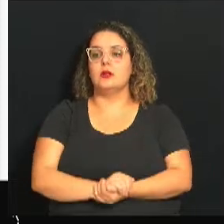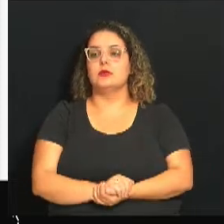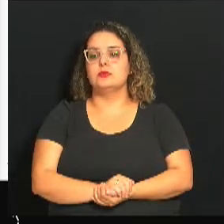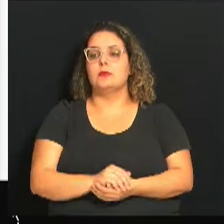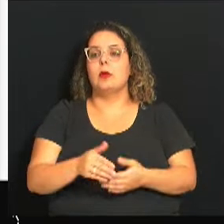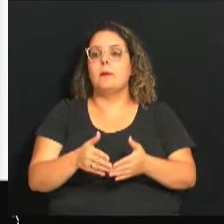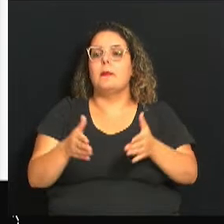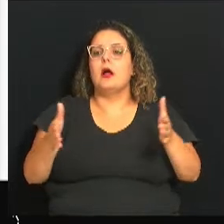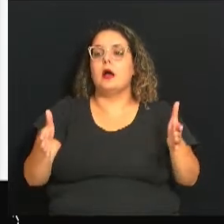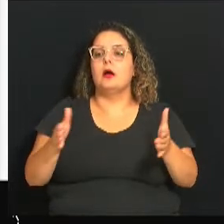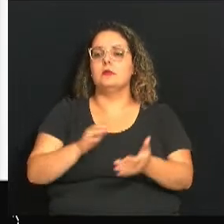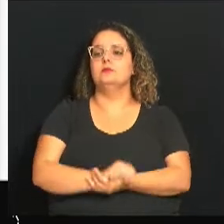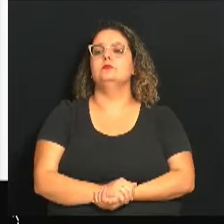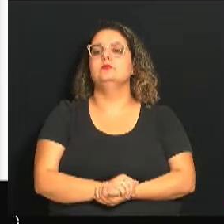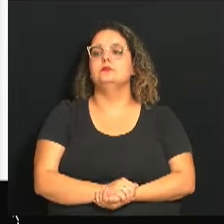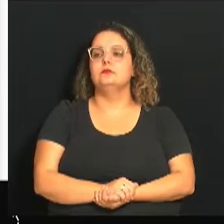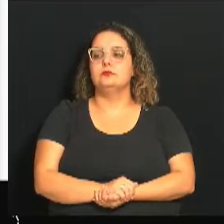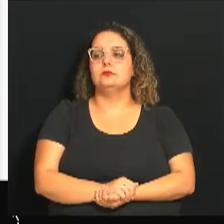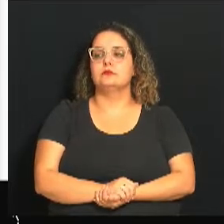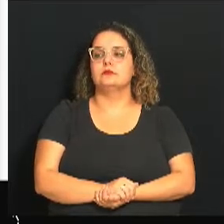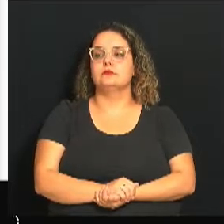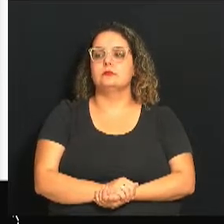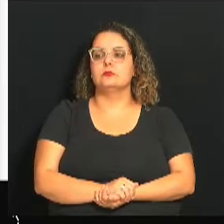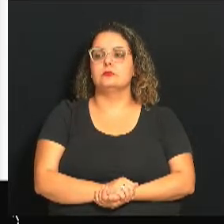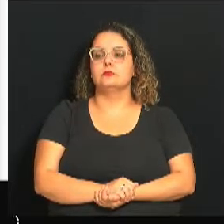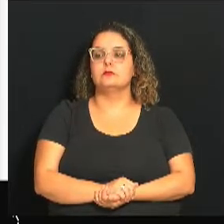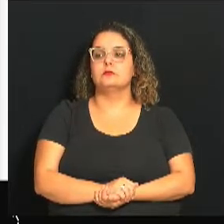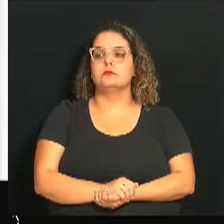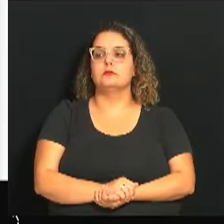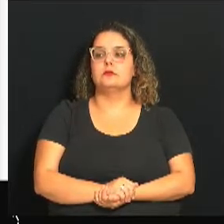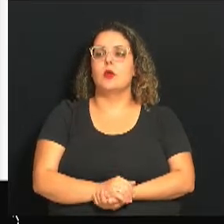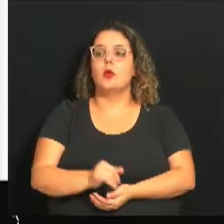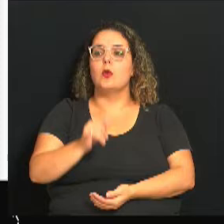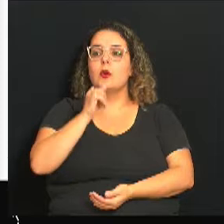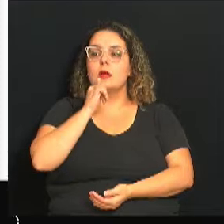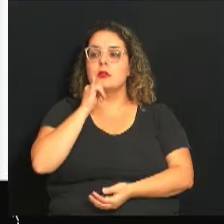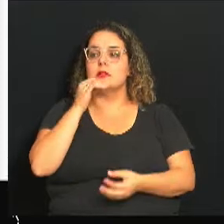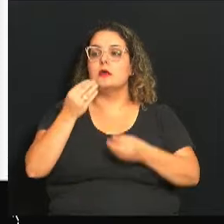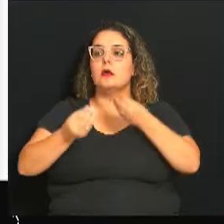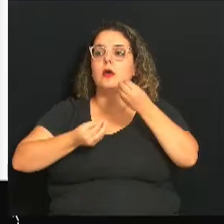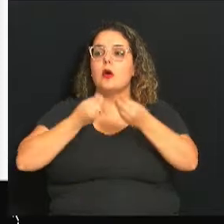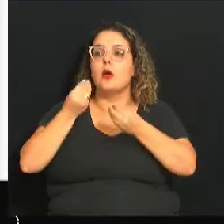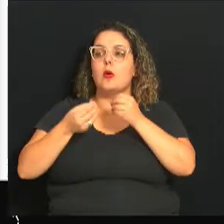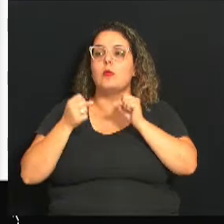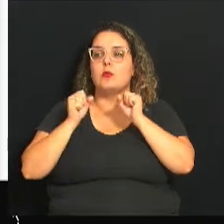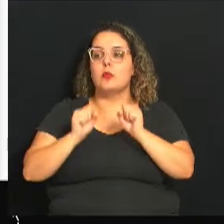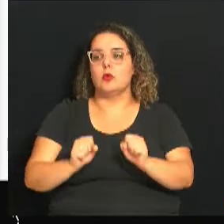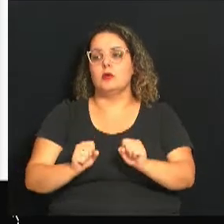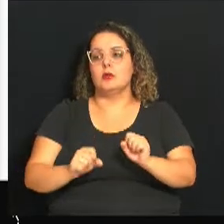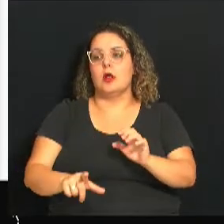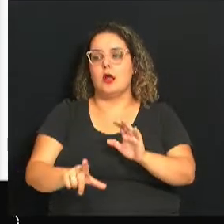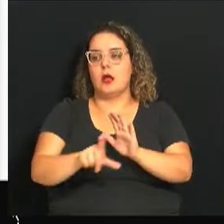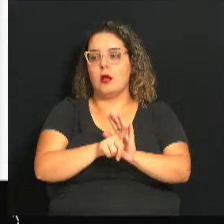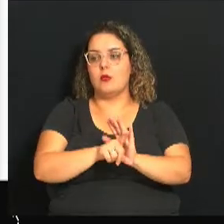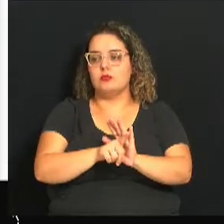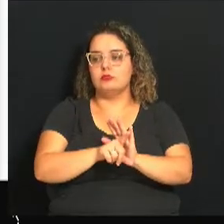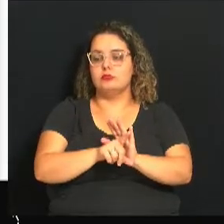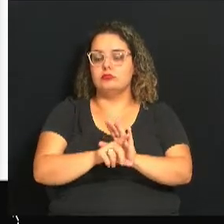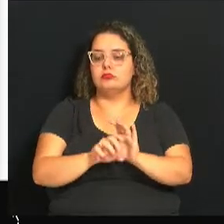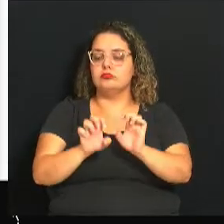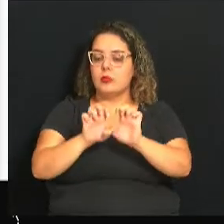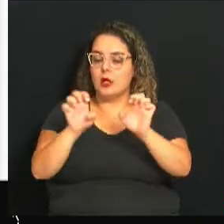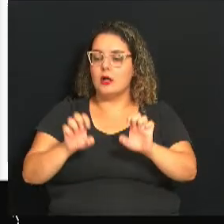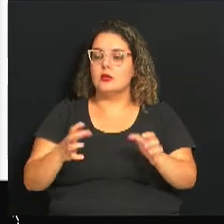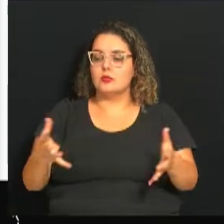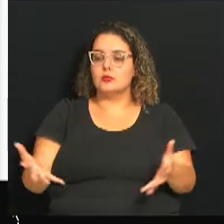essa caminhabilidade. Então, eu só estou dando um exemplo de como a gente pode trazer uma lei para modelar e alguns